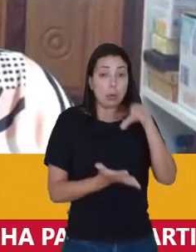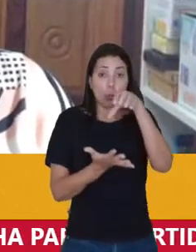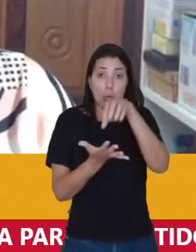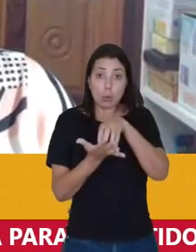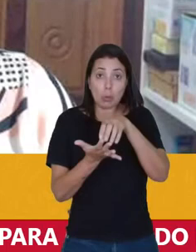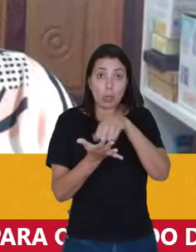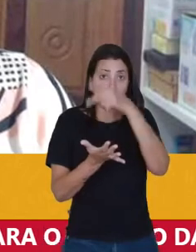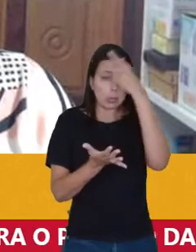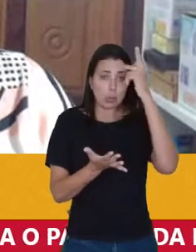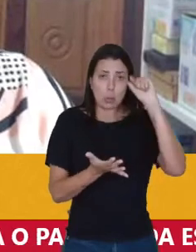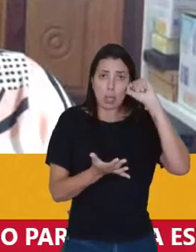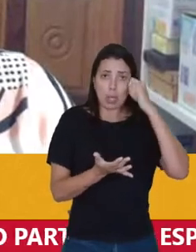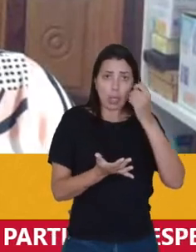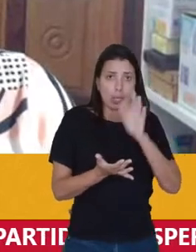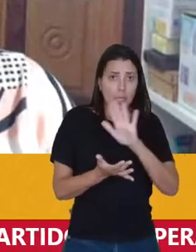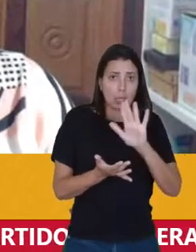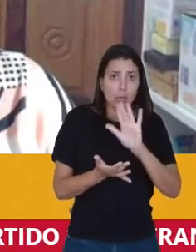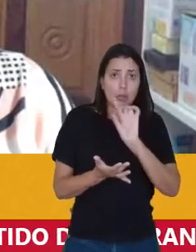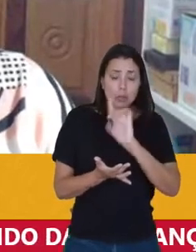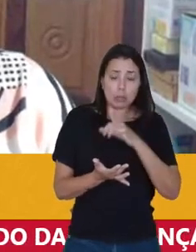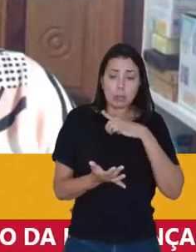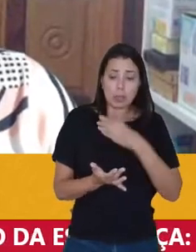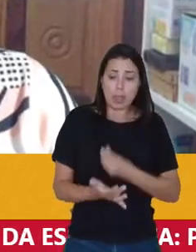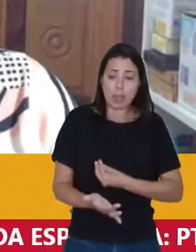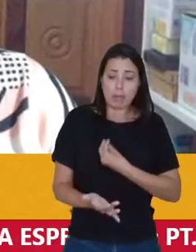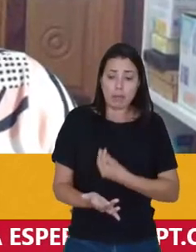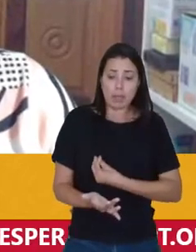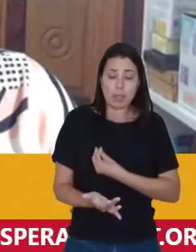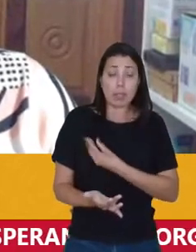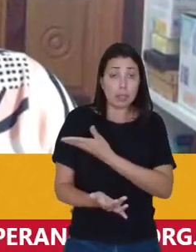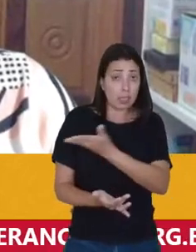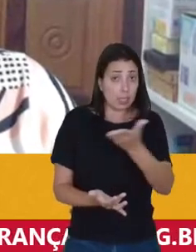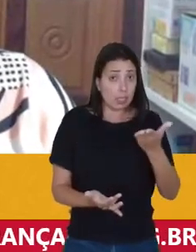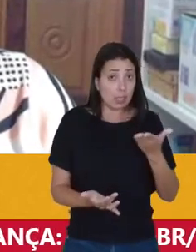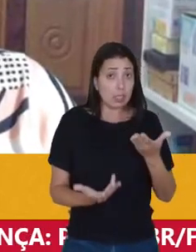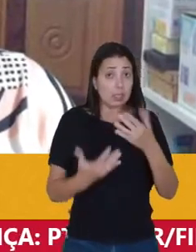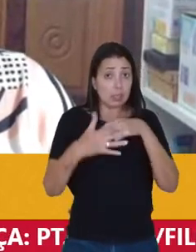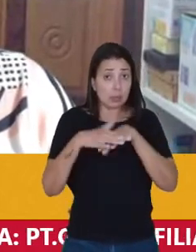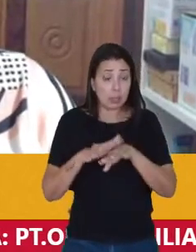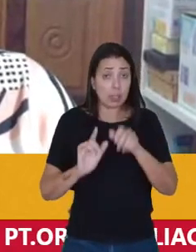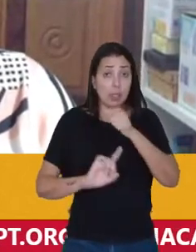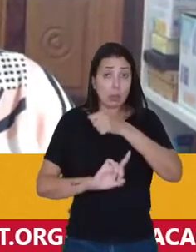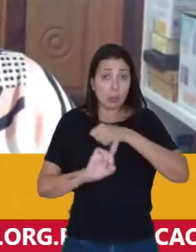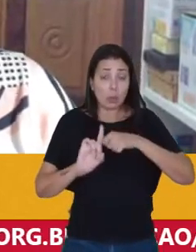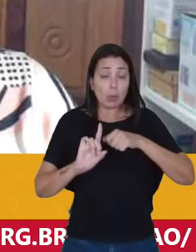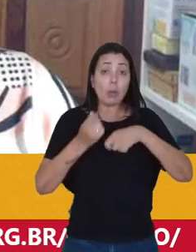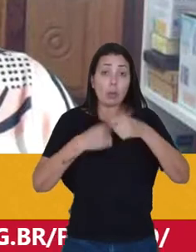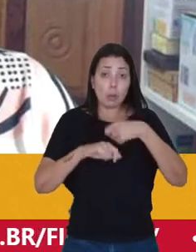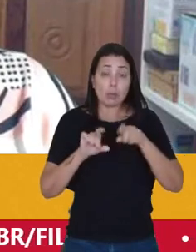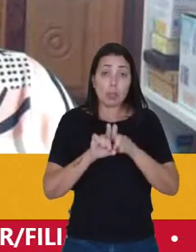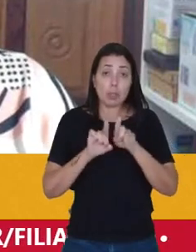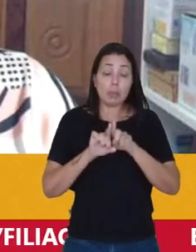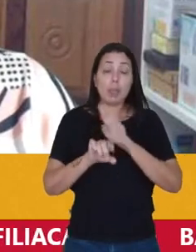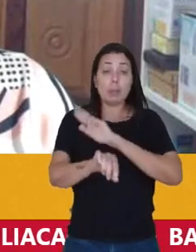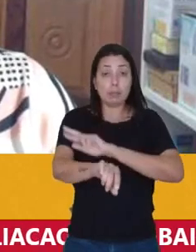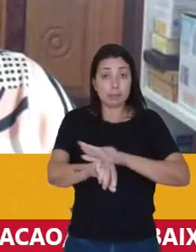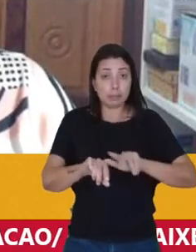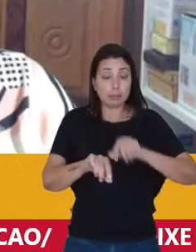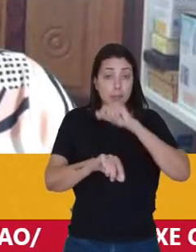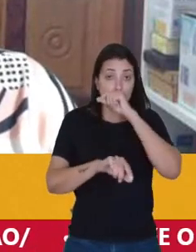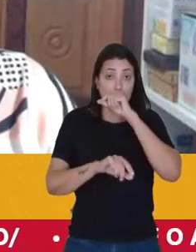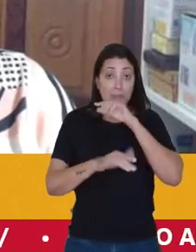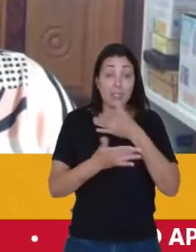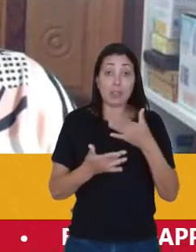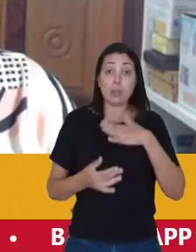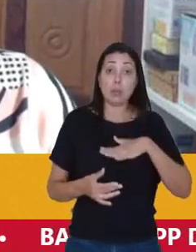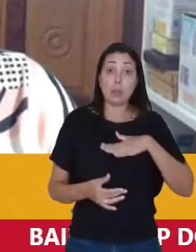negros e não negros em determinadas situações de vida que sobre eles incidem essa economia predatória e também o racismo, né? Então,